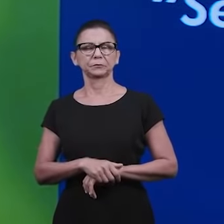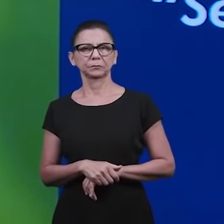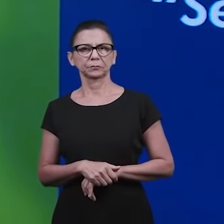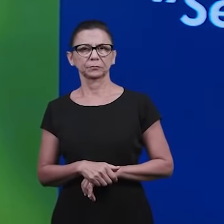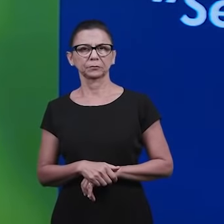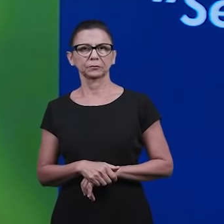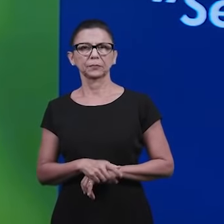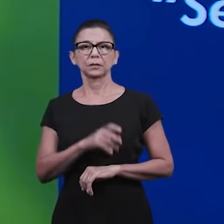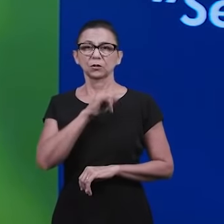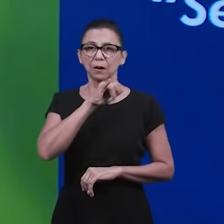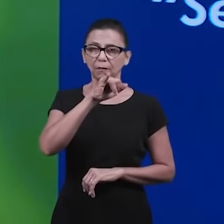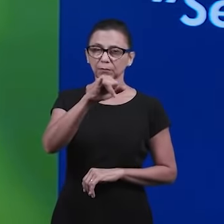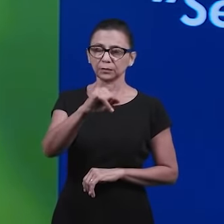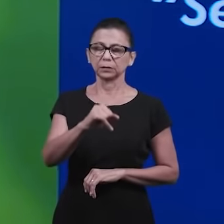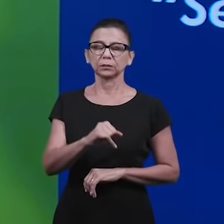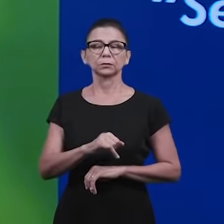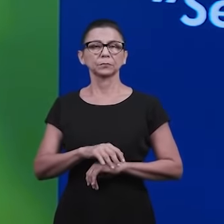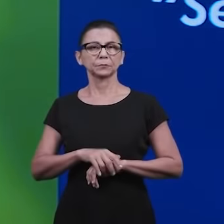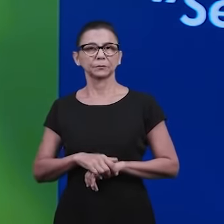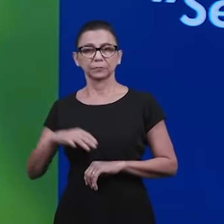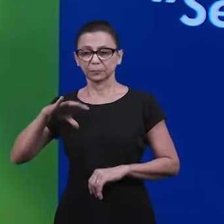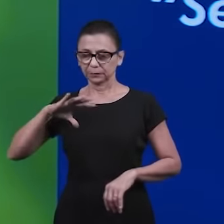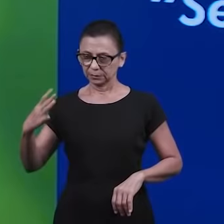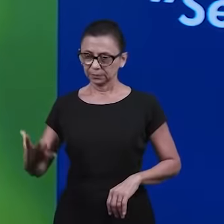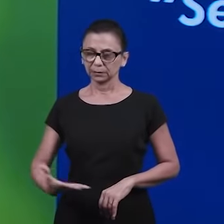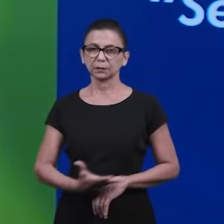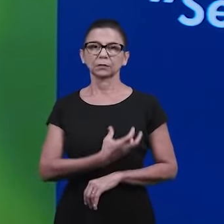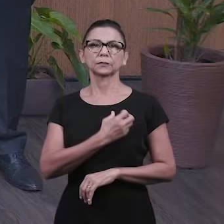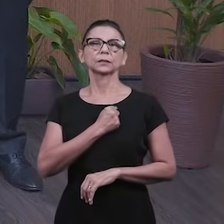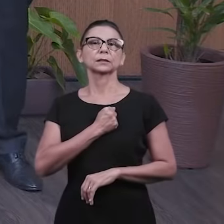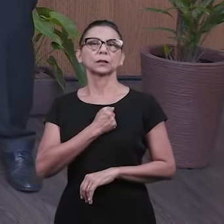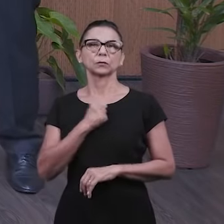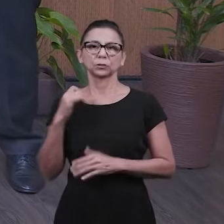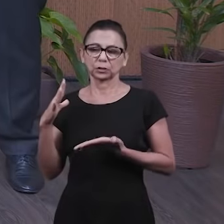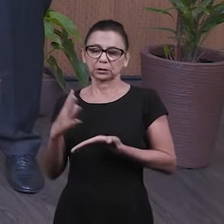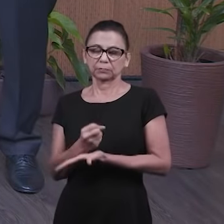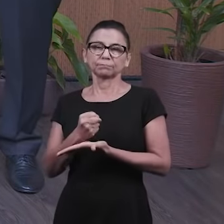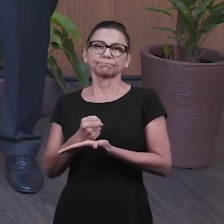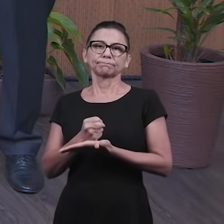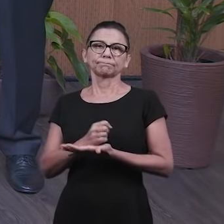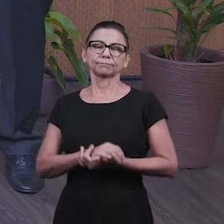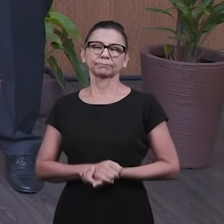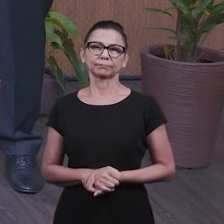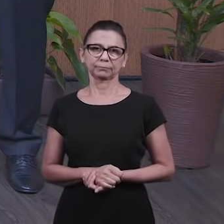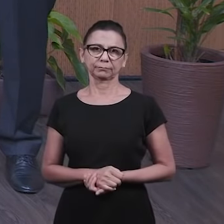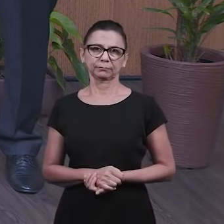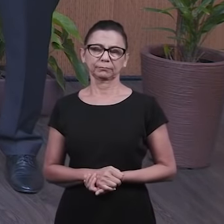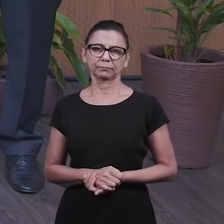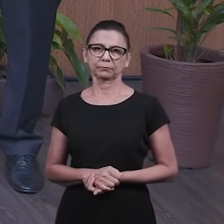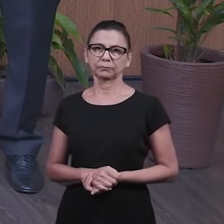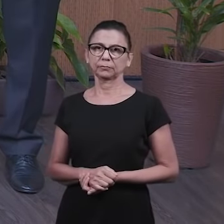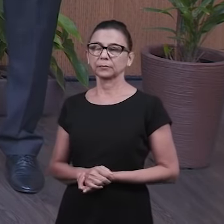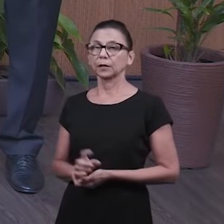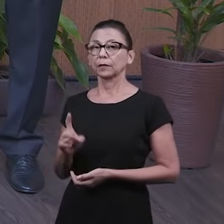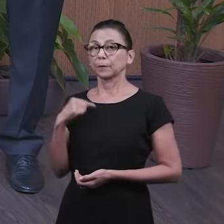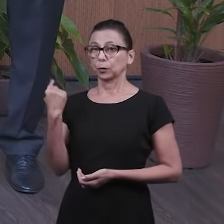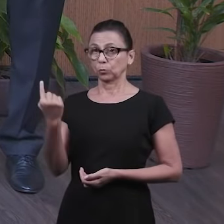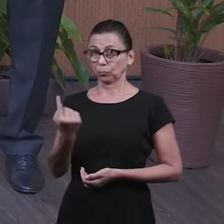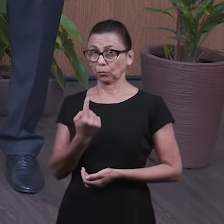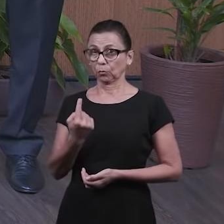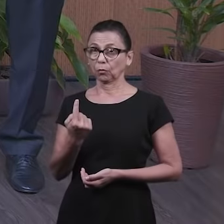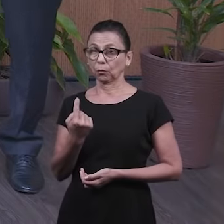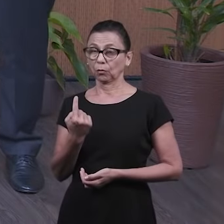de resgate, uma mensagem de salvação. E a nossa posição, então, como